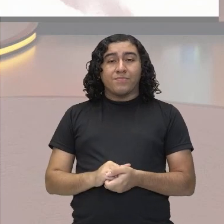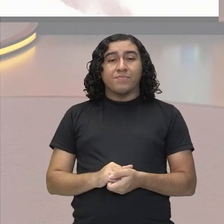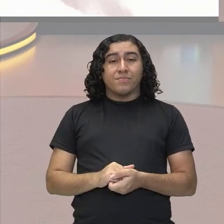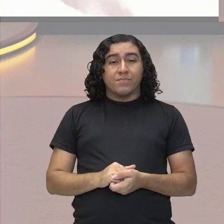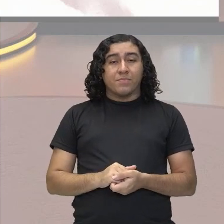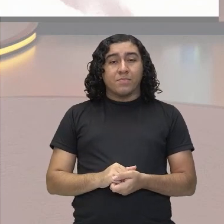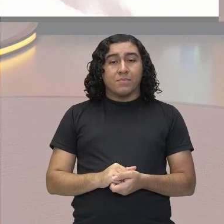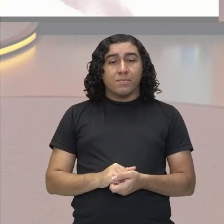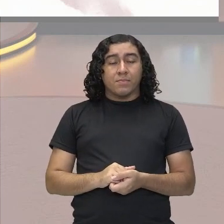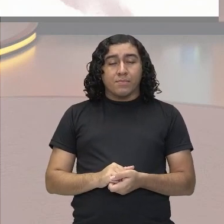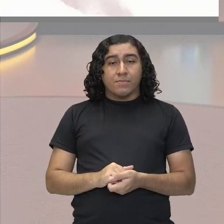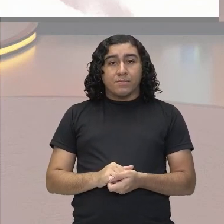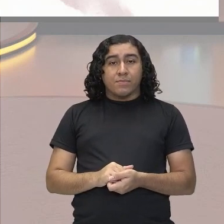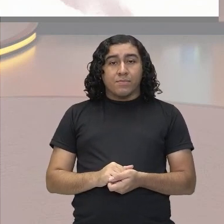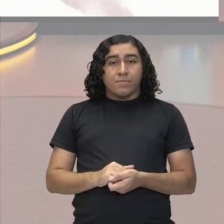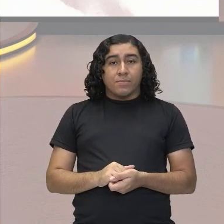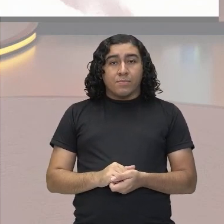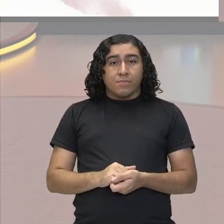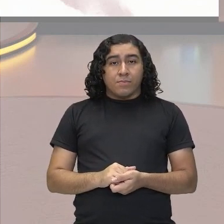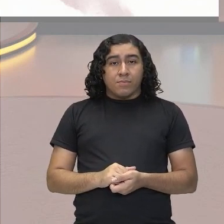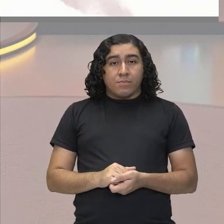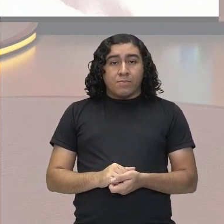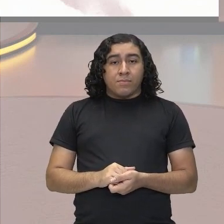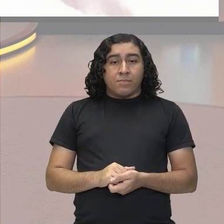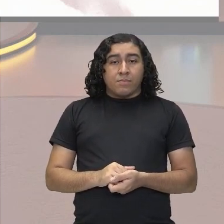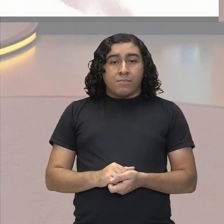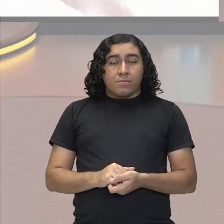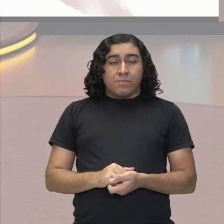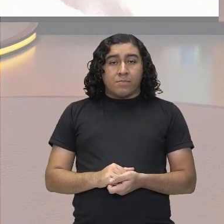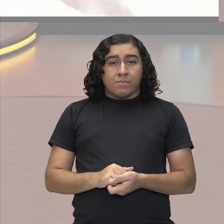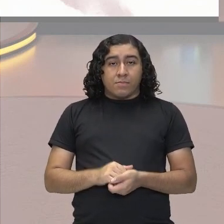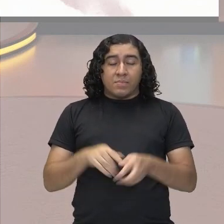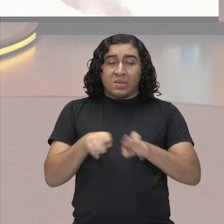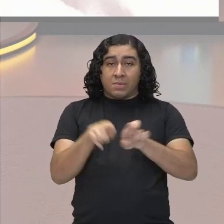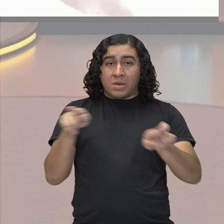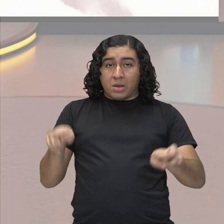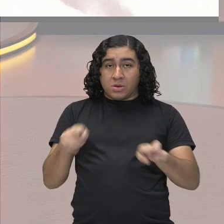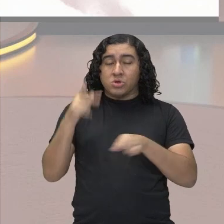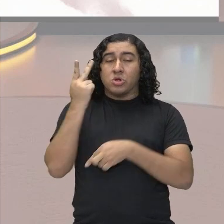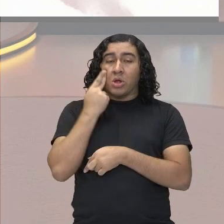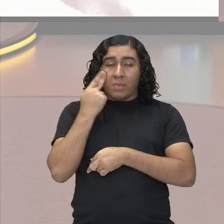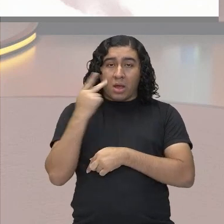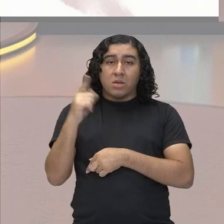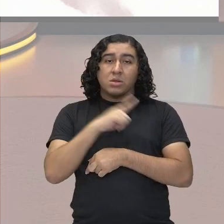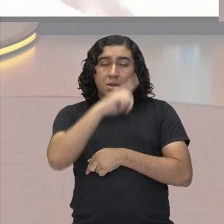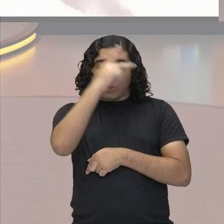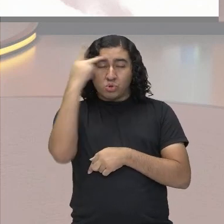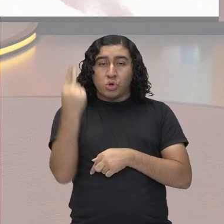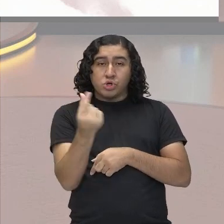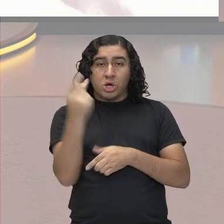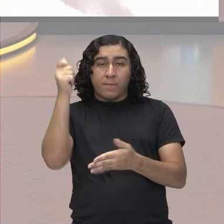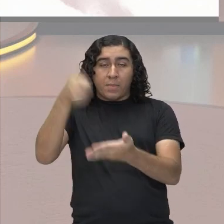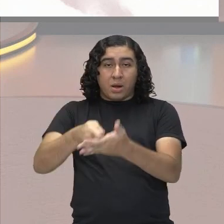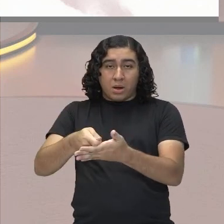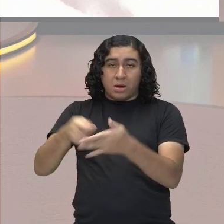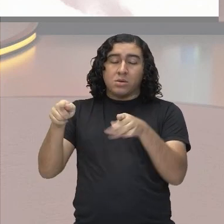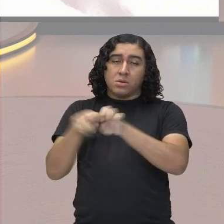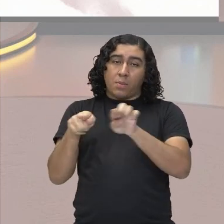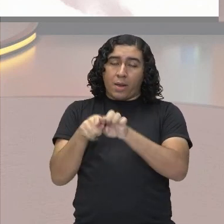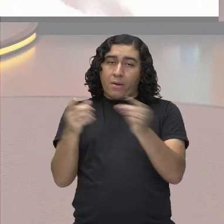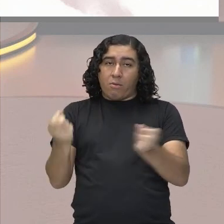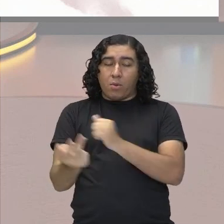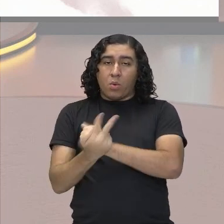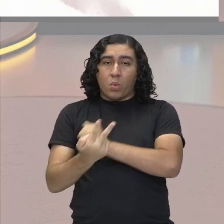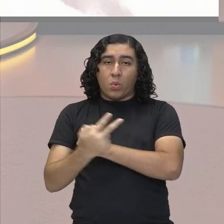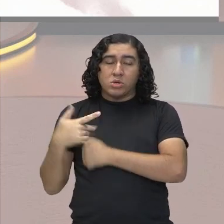normalmente o padrão é que tenham recursos para tal, para chegar em tal lugar, se manter, né,